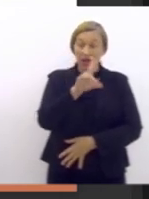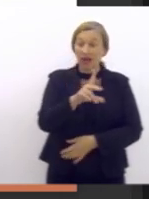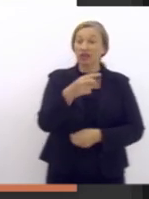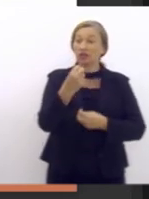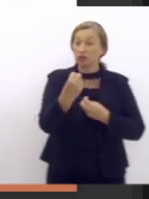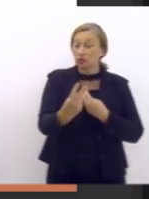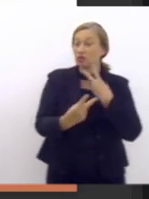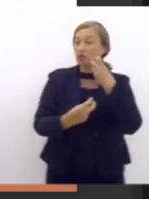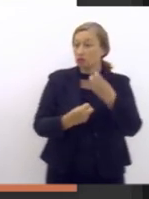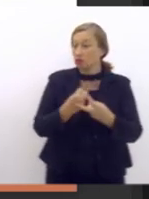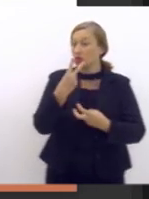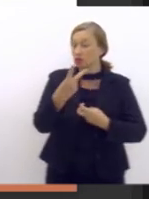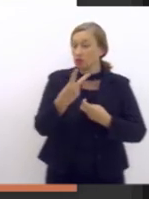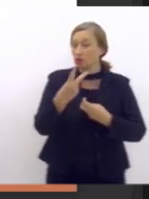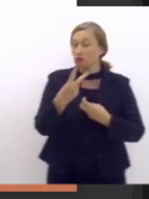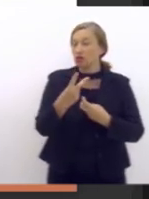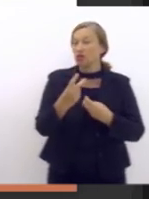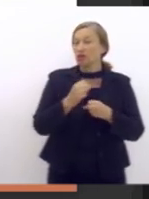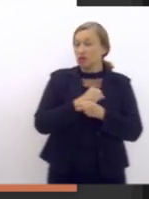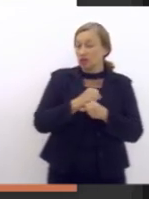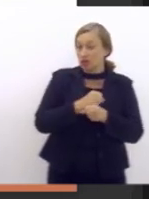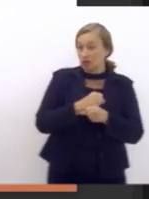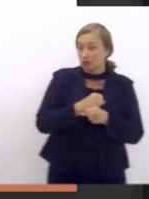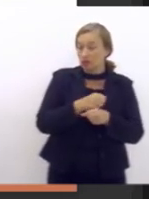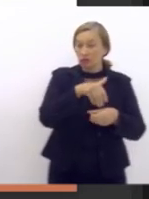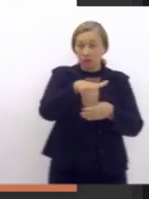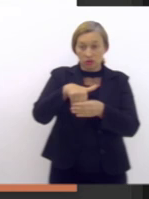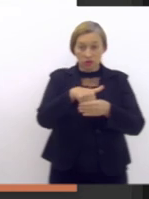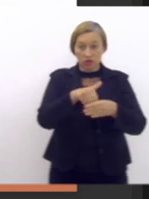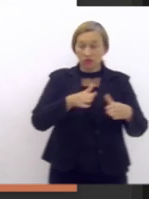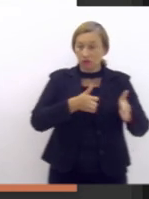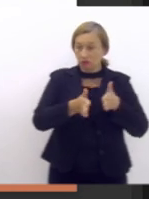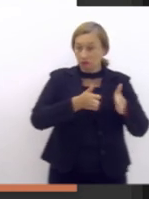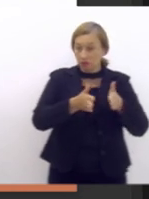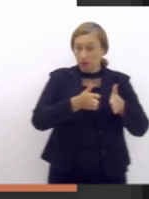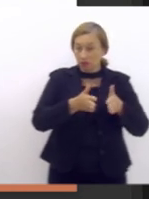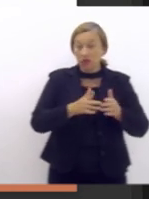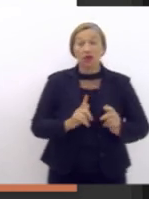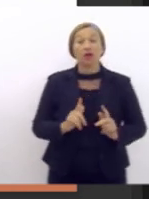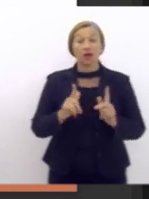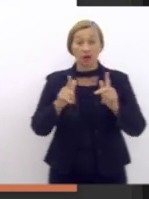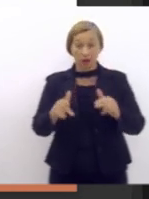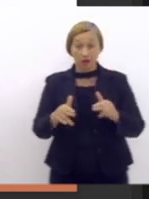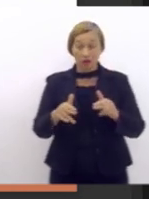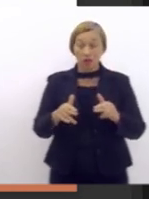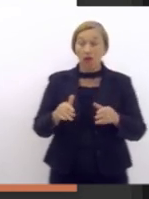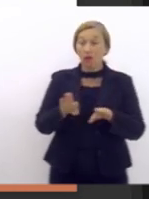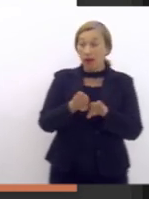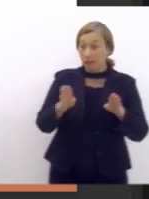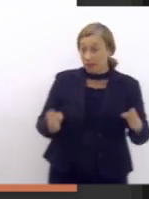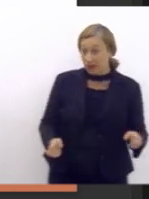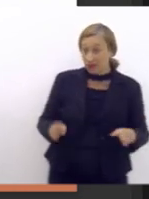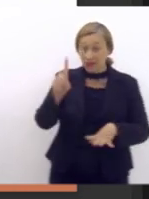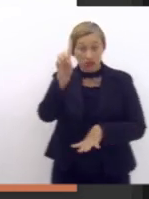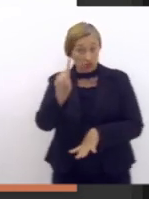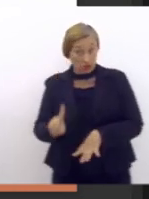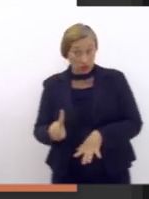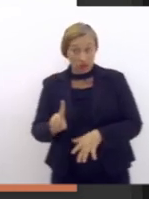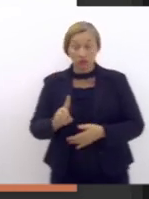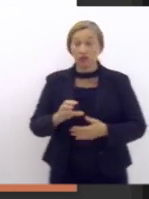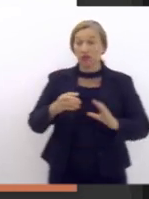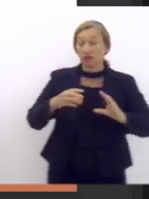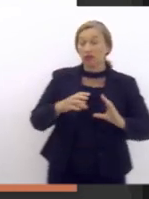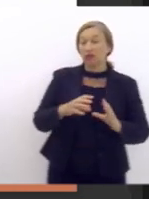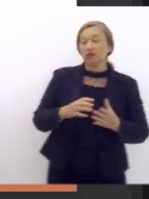por meio de um processo eleitoral que é equivalente ao processo eleitoral da mesa, diretora da Câmara dos